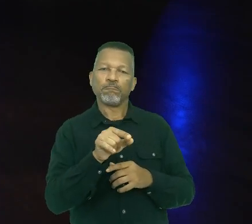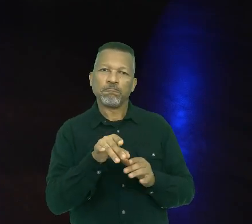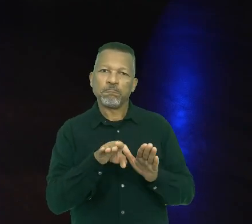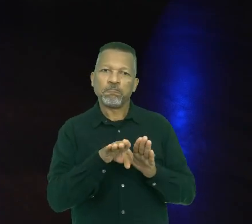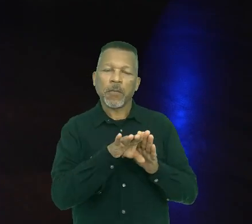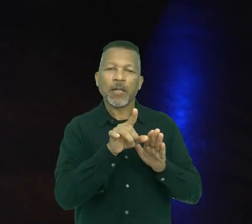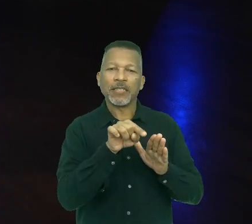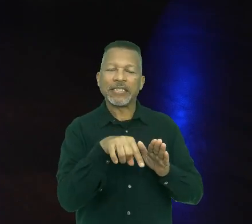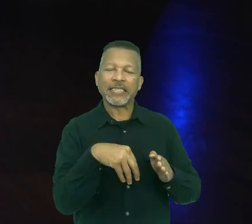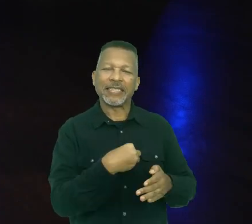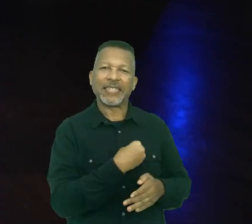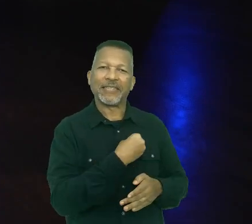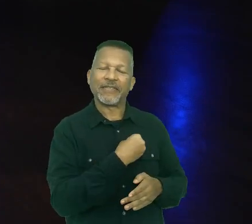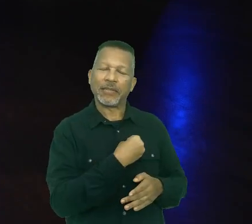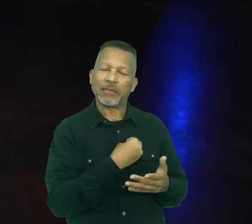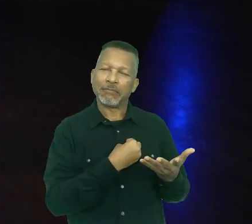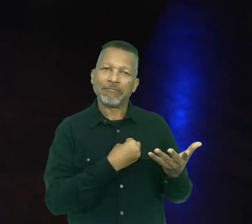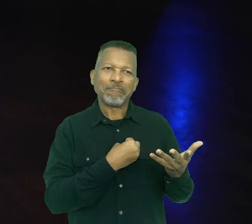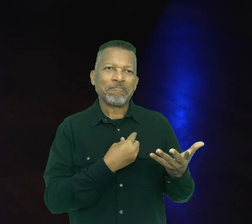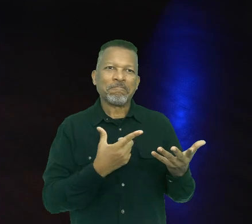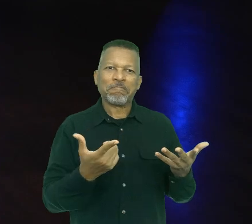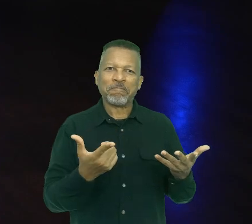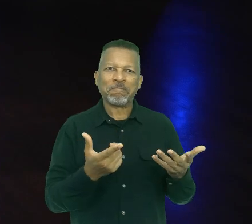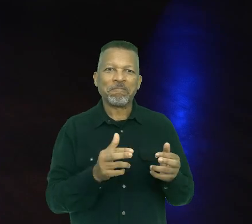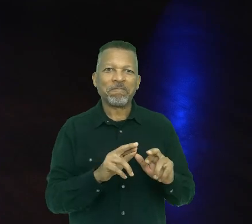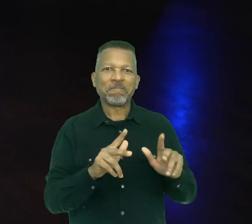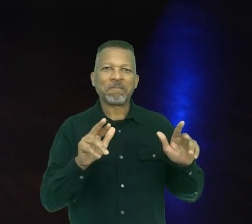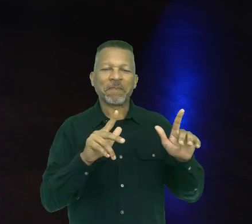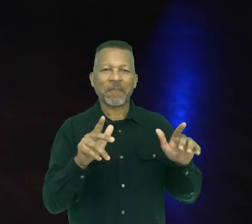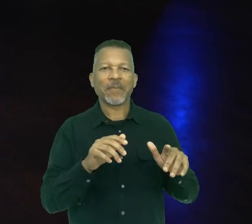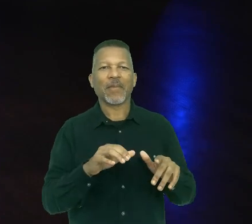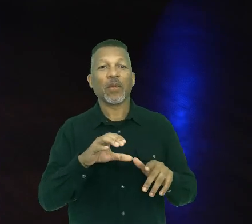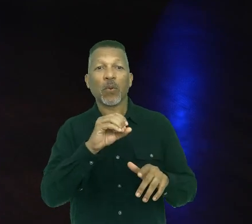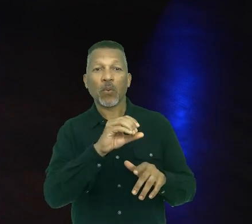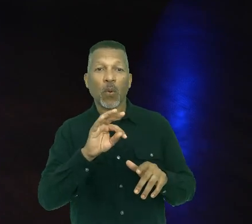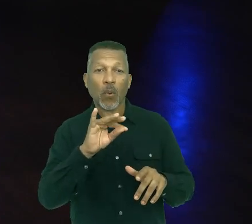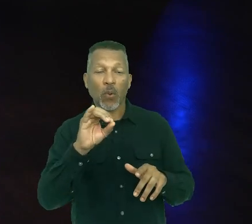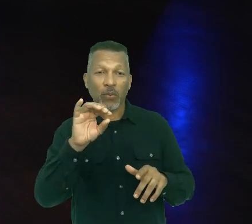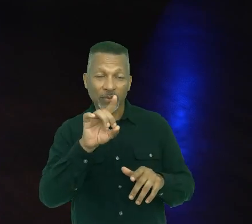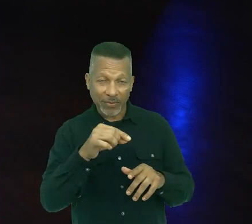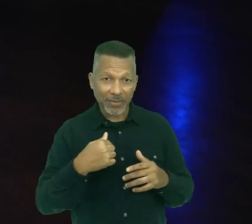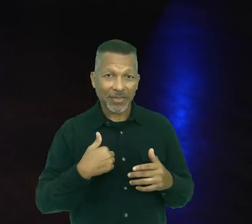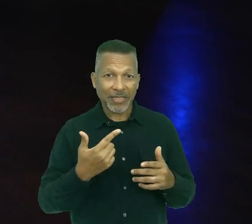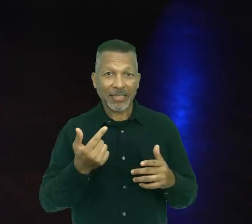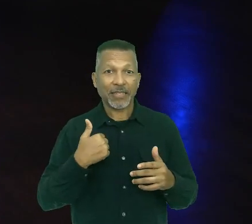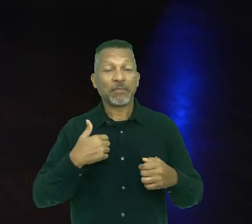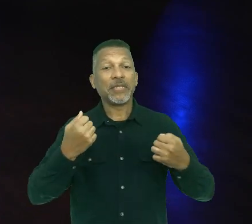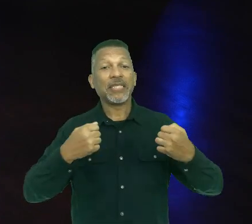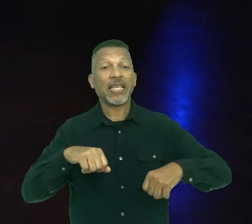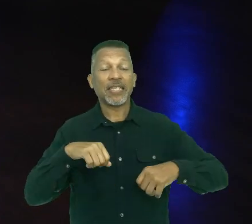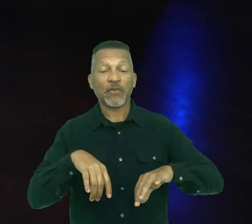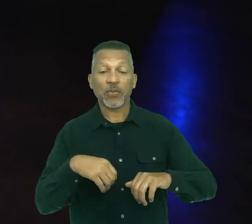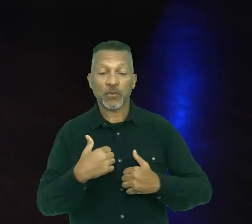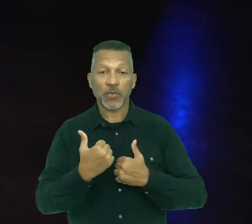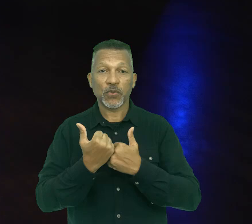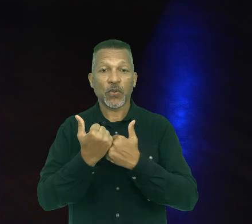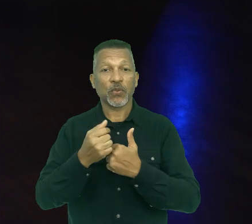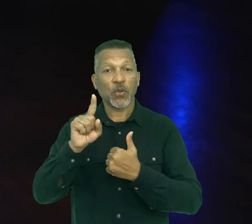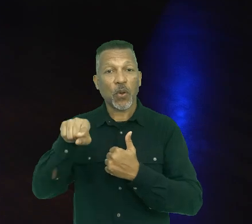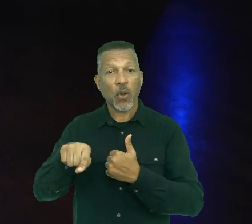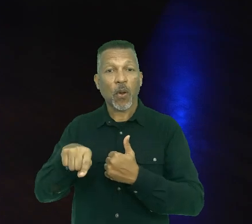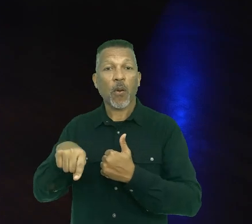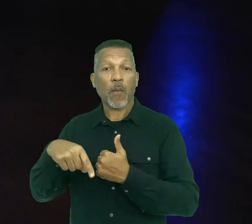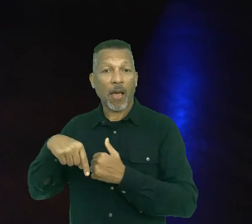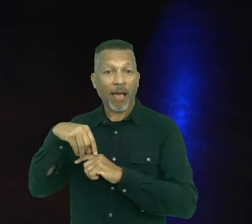uma forma muito inusitada. O Otto e o Didi, fundadores do grupo, estavam precisando da substituição de uma atriz,